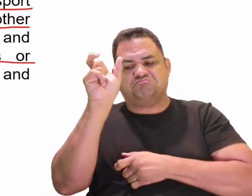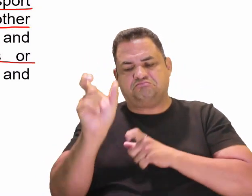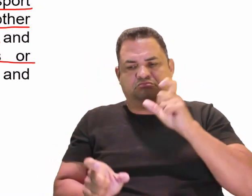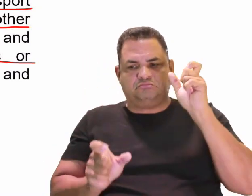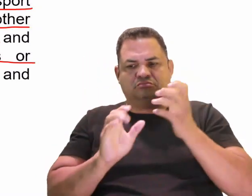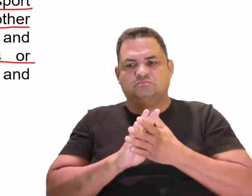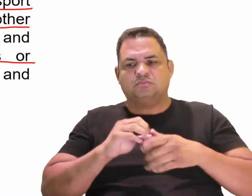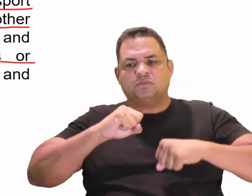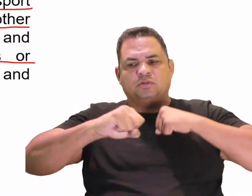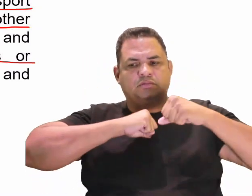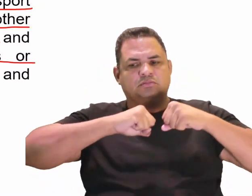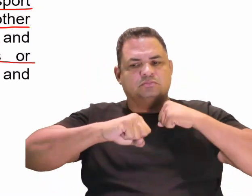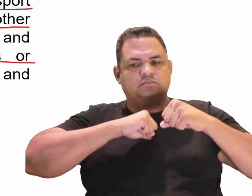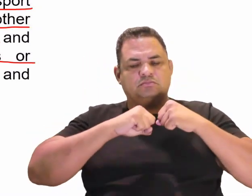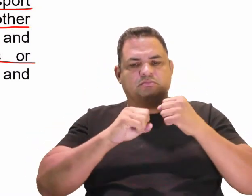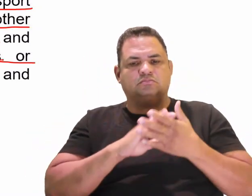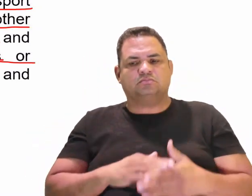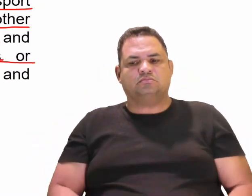como atletismo,